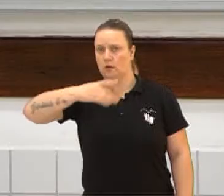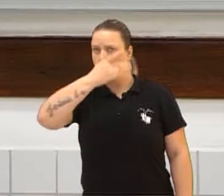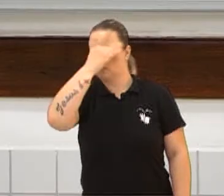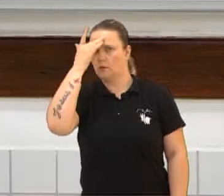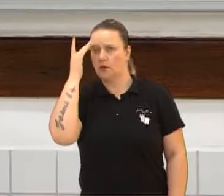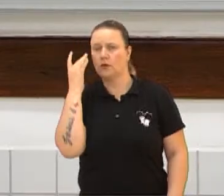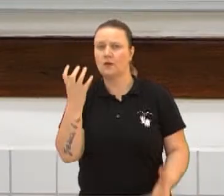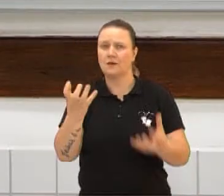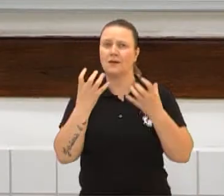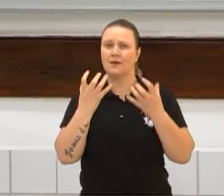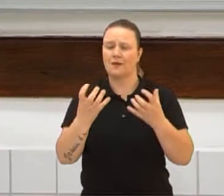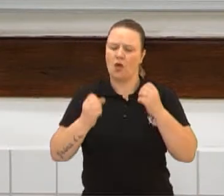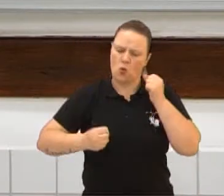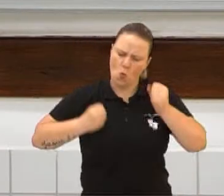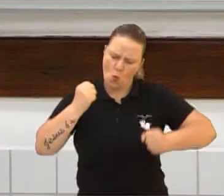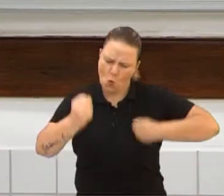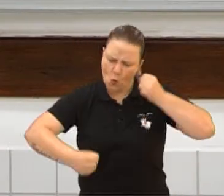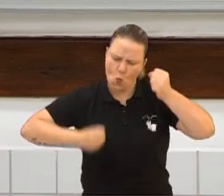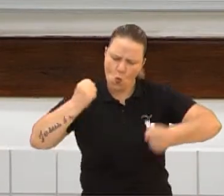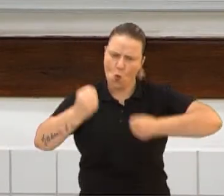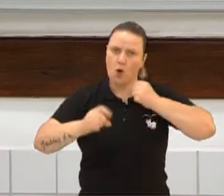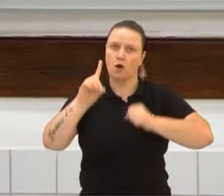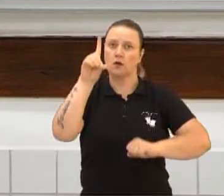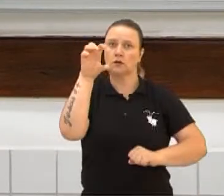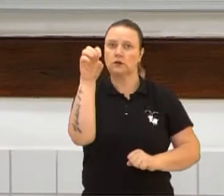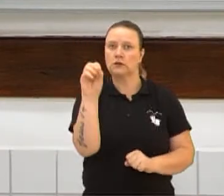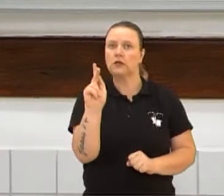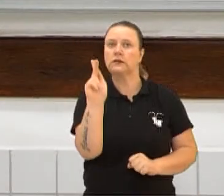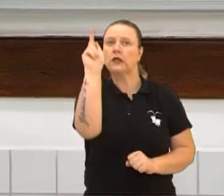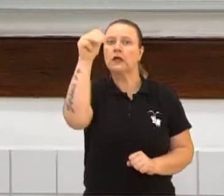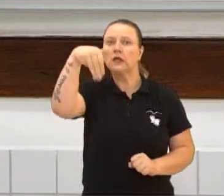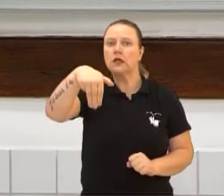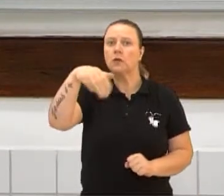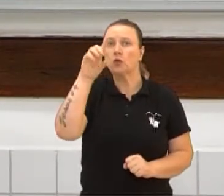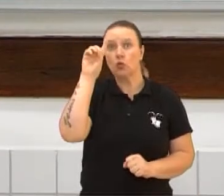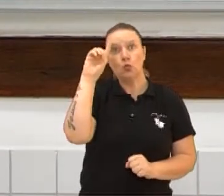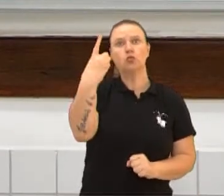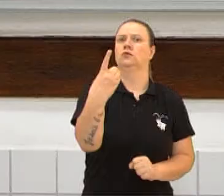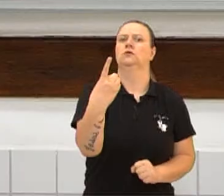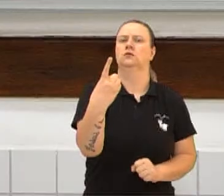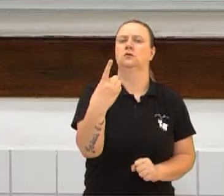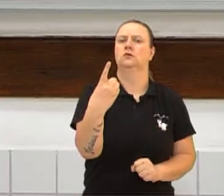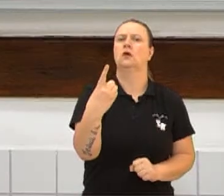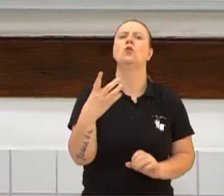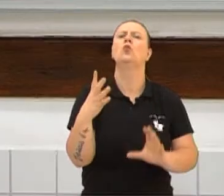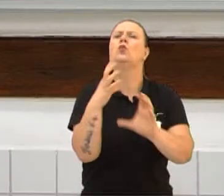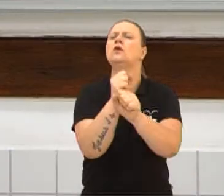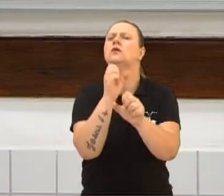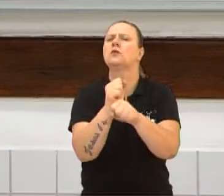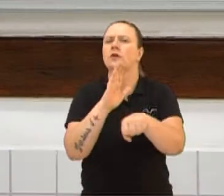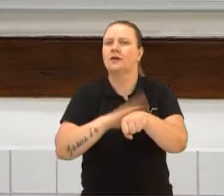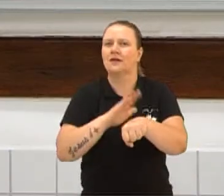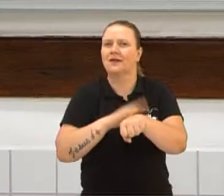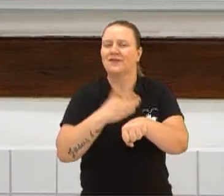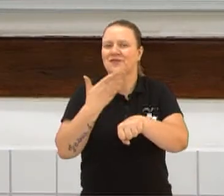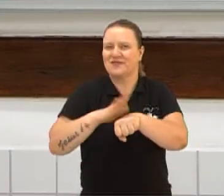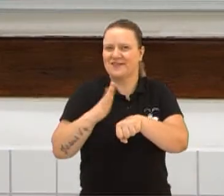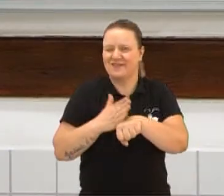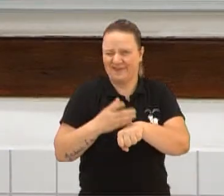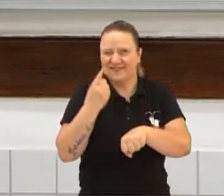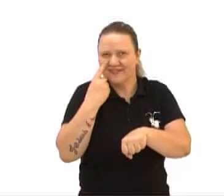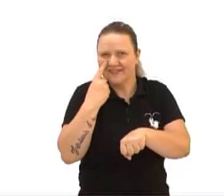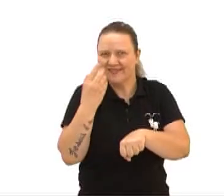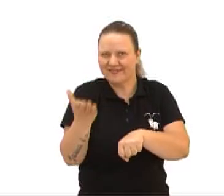fazer 10 quilômetros por dia. Quantas voltas ele vai dar nessa pista? Vamos ver aí se você consegue